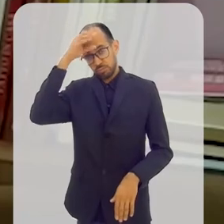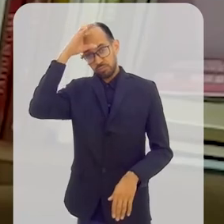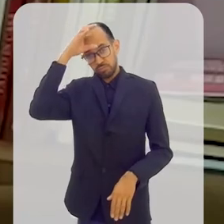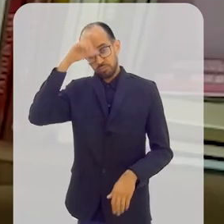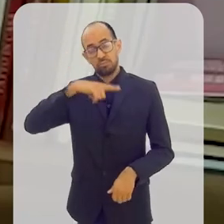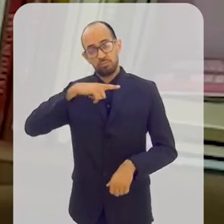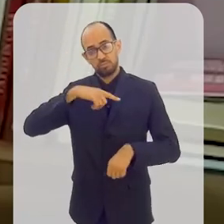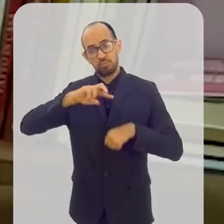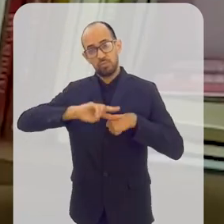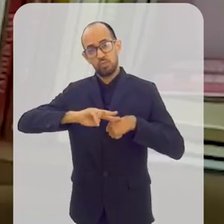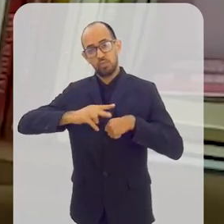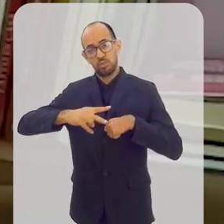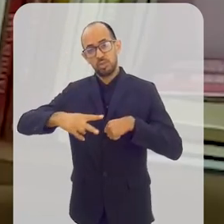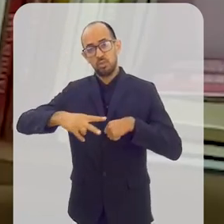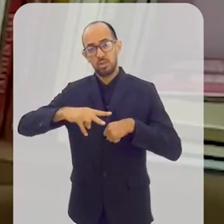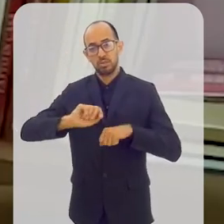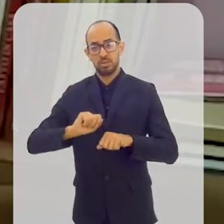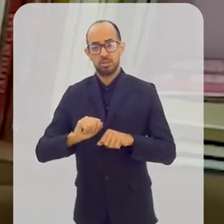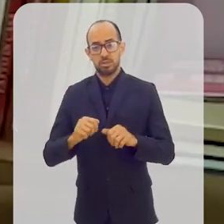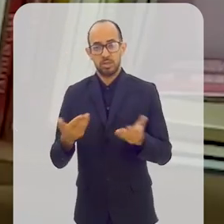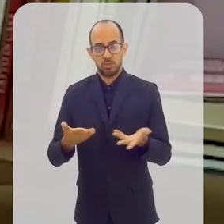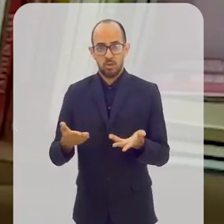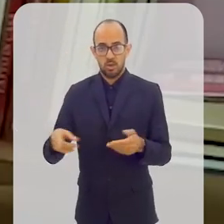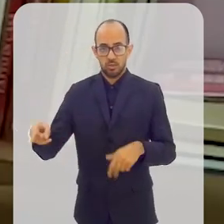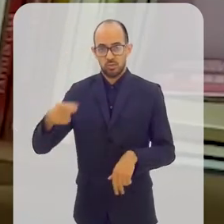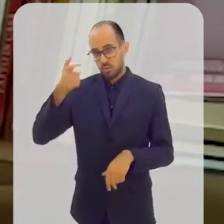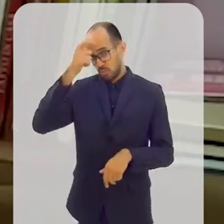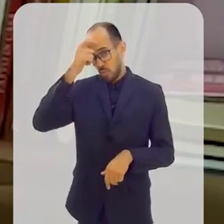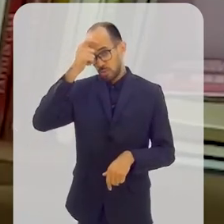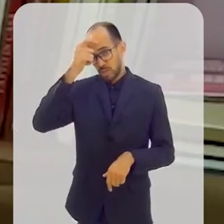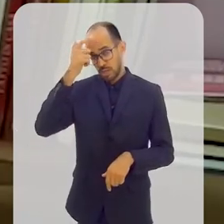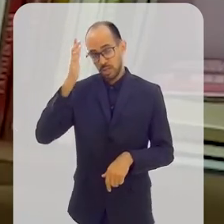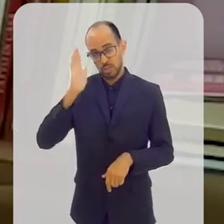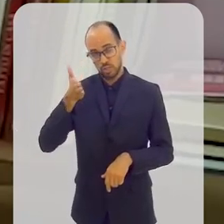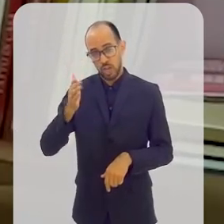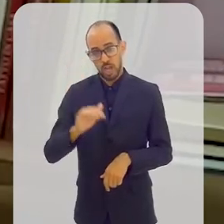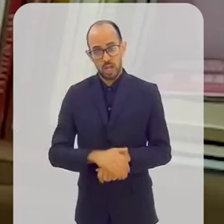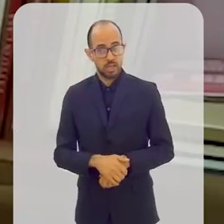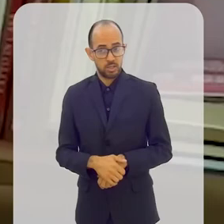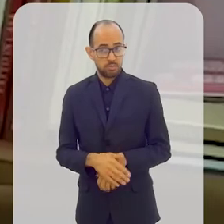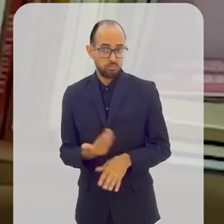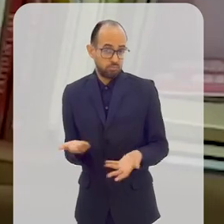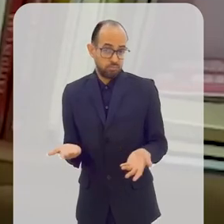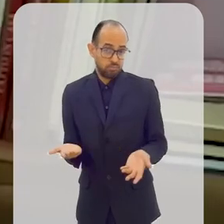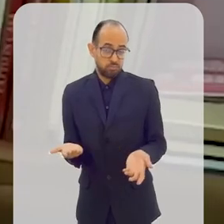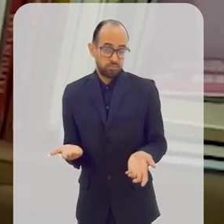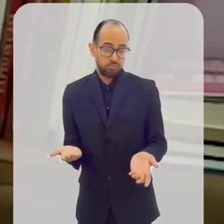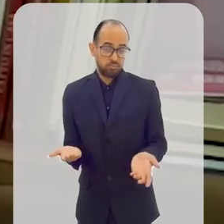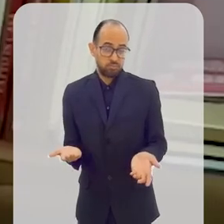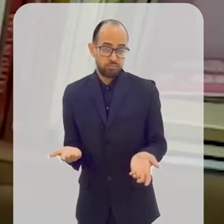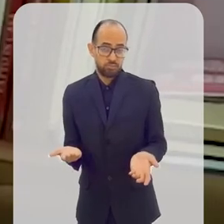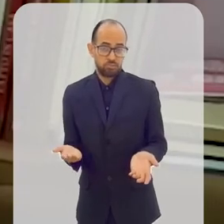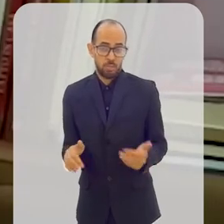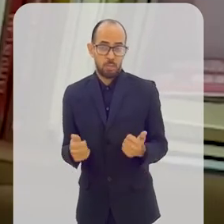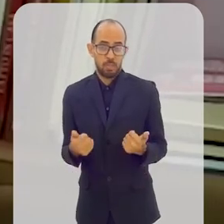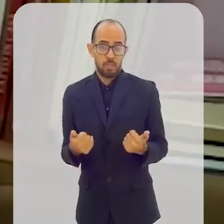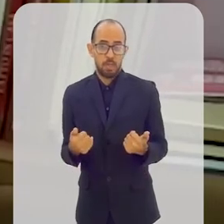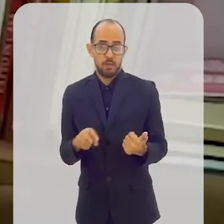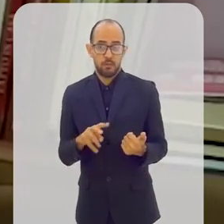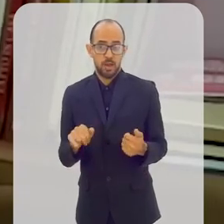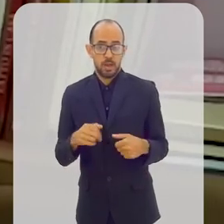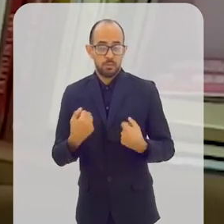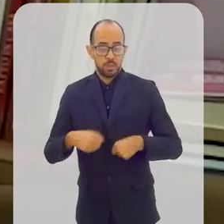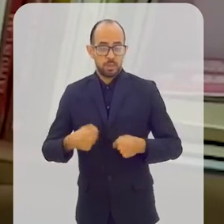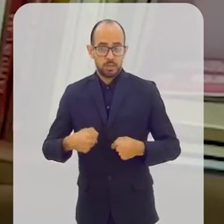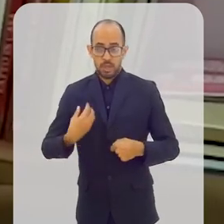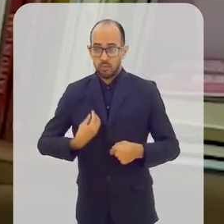suas consequências. Né? Então, agora você é consciente. O teu ato acontece isso. E